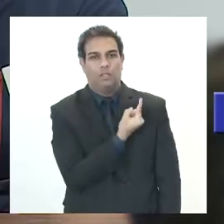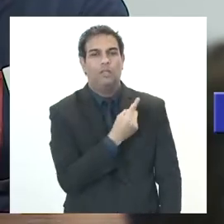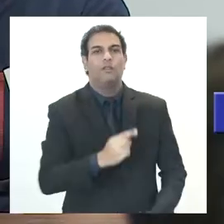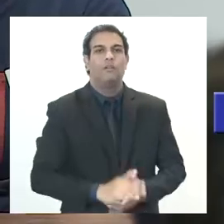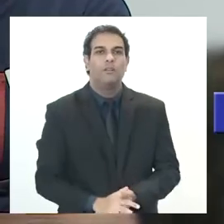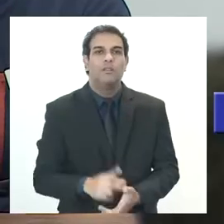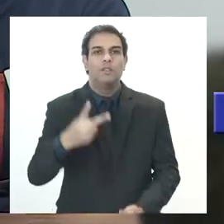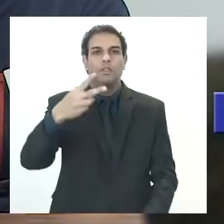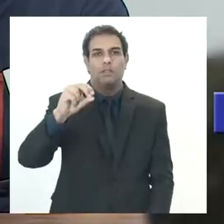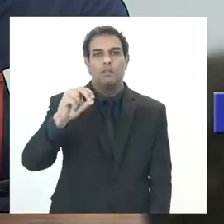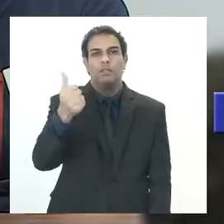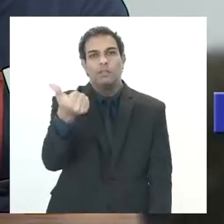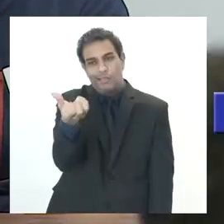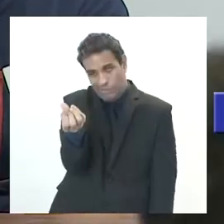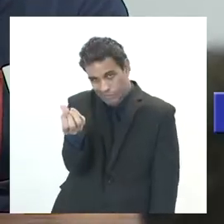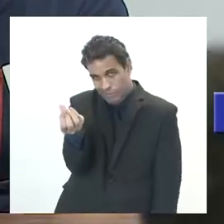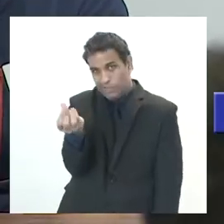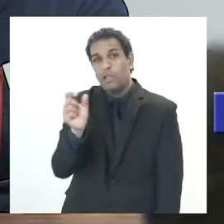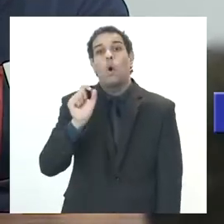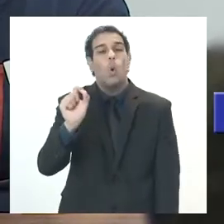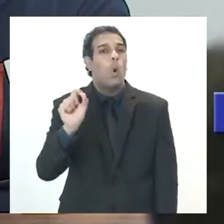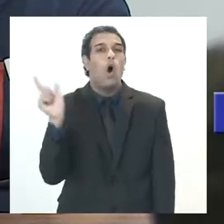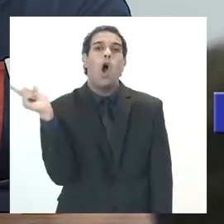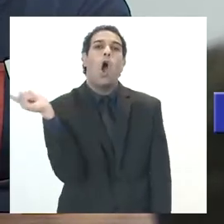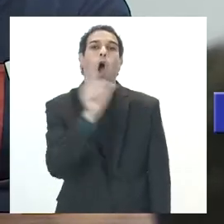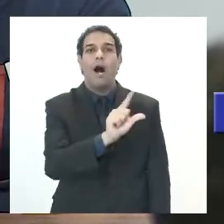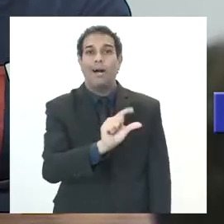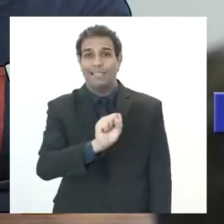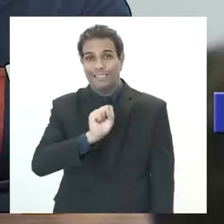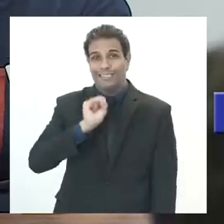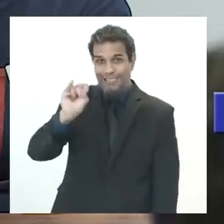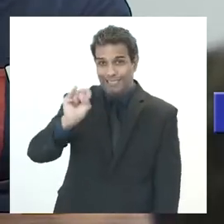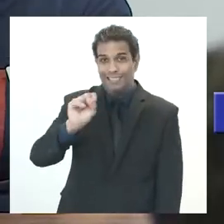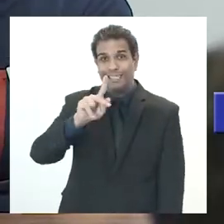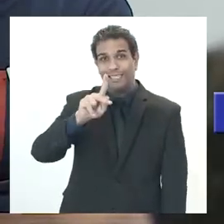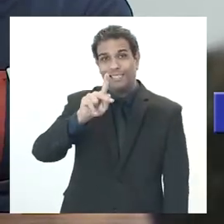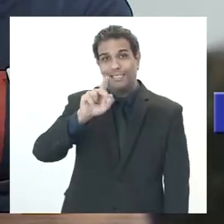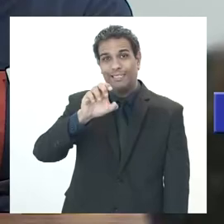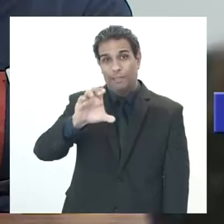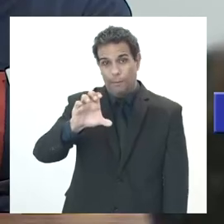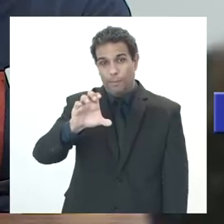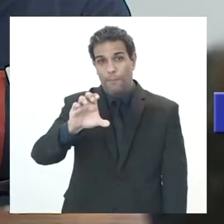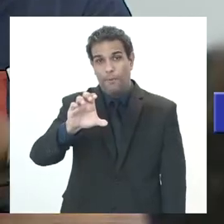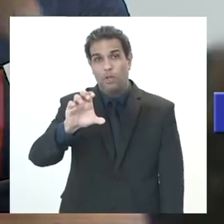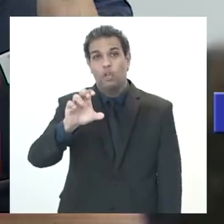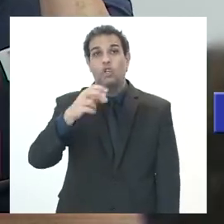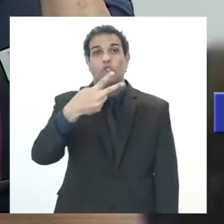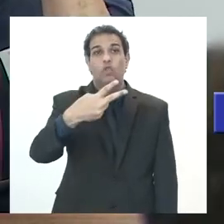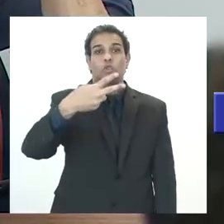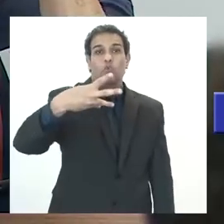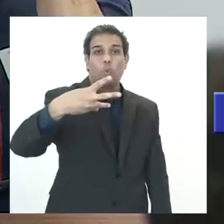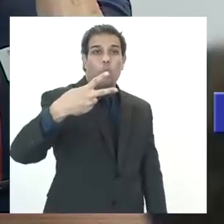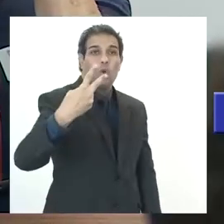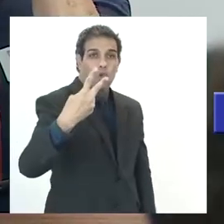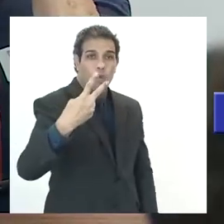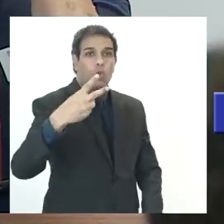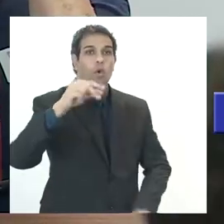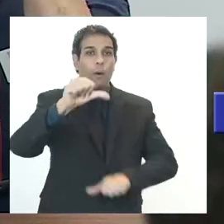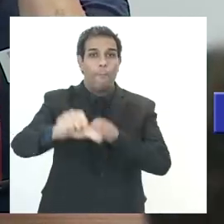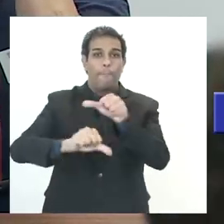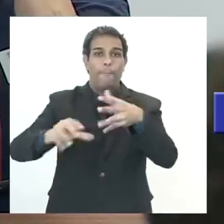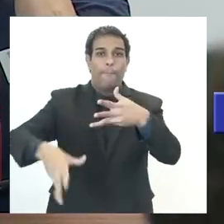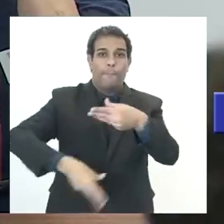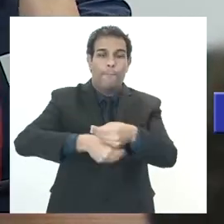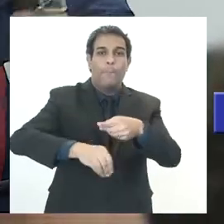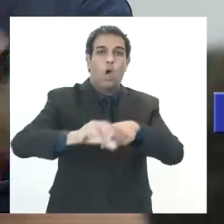2016 sobre o que poderia acontecer se a pé que na época era PEC 241 que hoje virou emenda